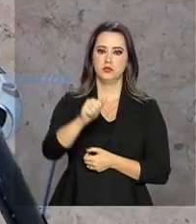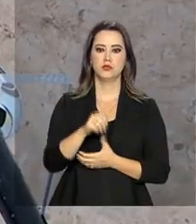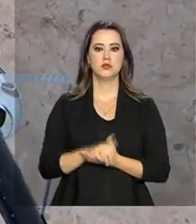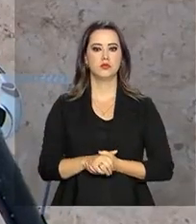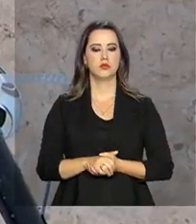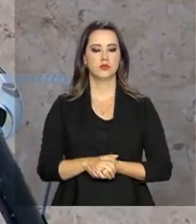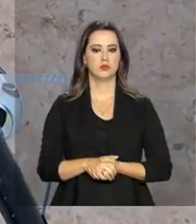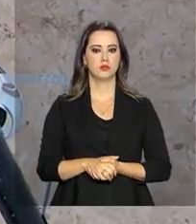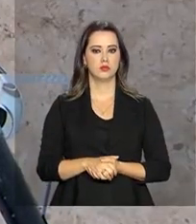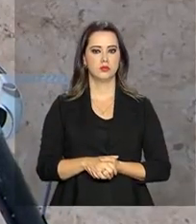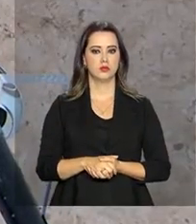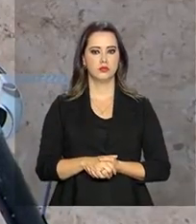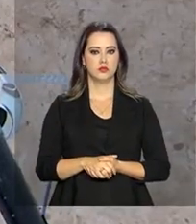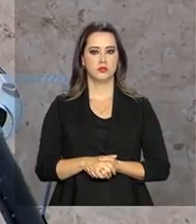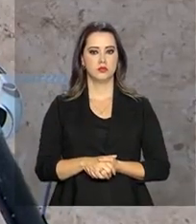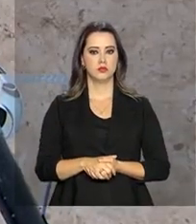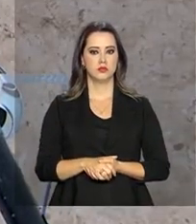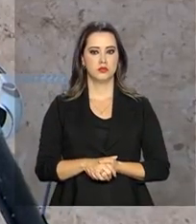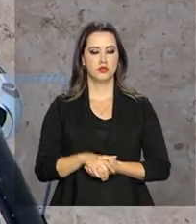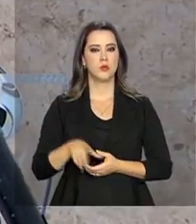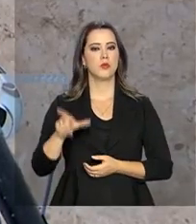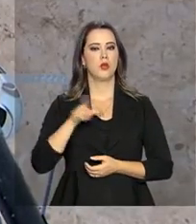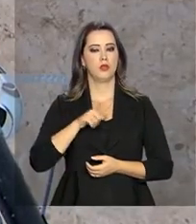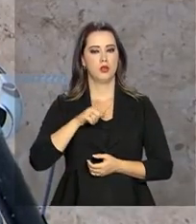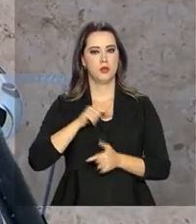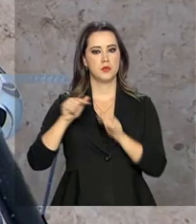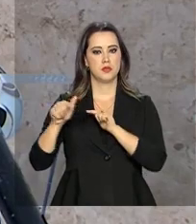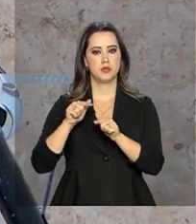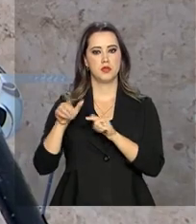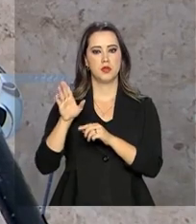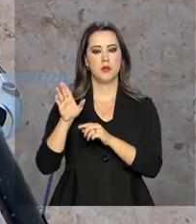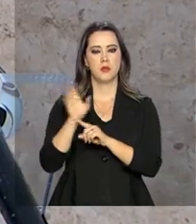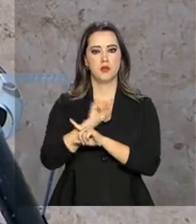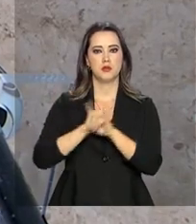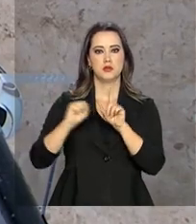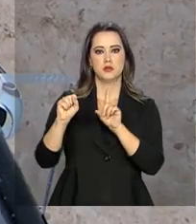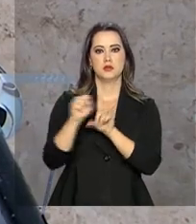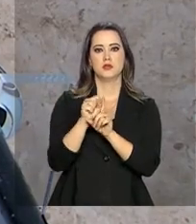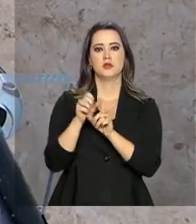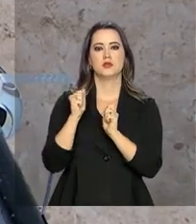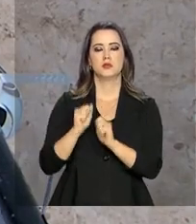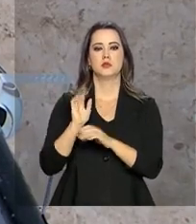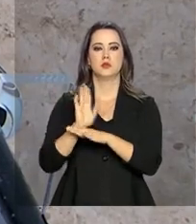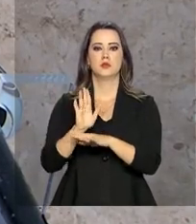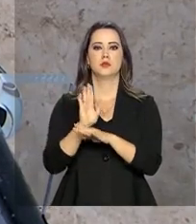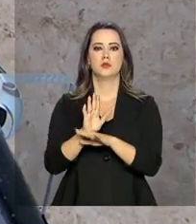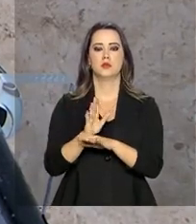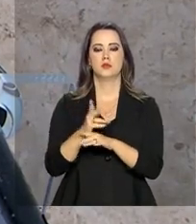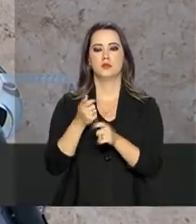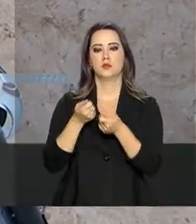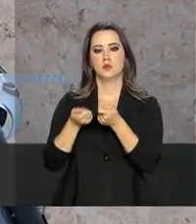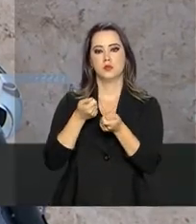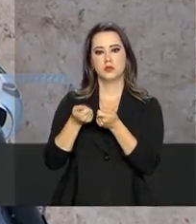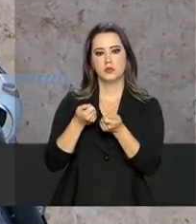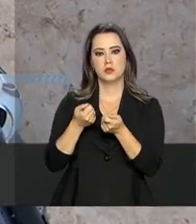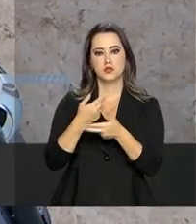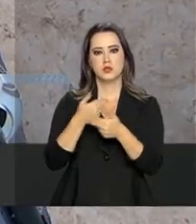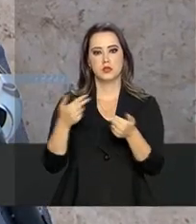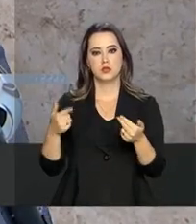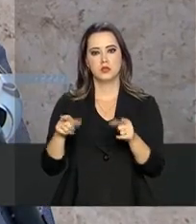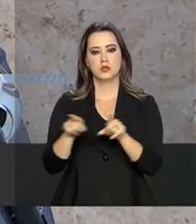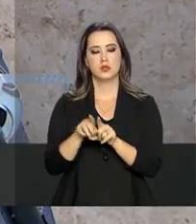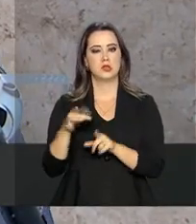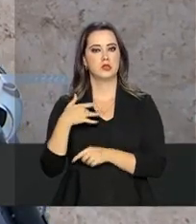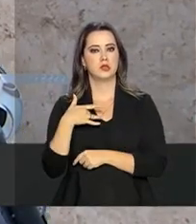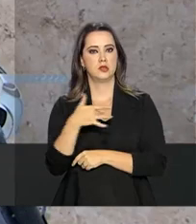nós temos é medidas na área social que podem ajudar o refinamento a fim das questões por exemplo de